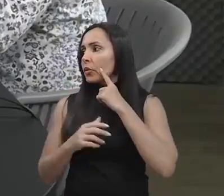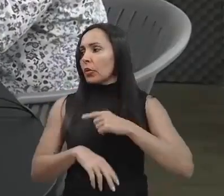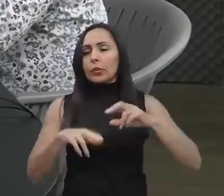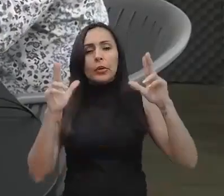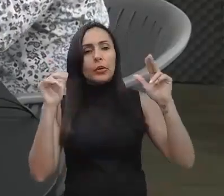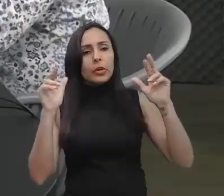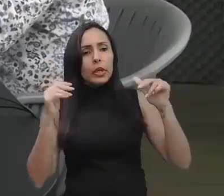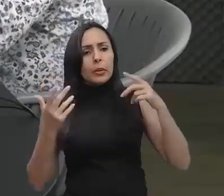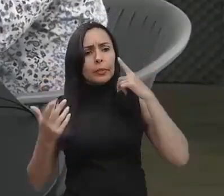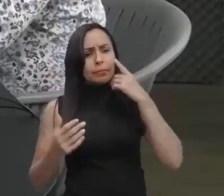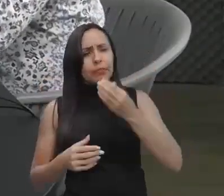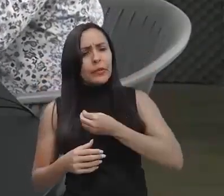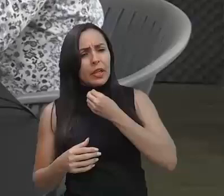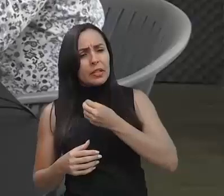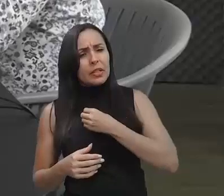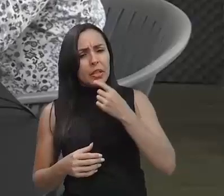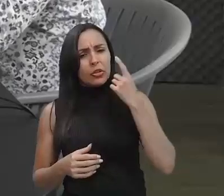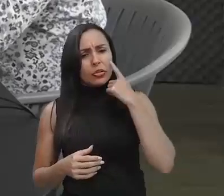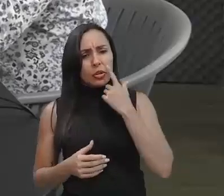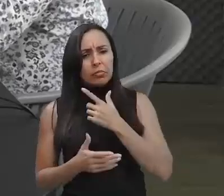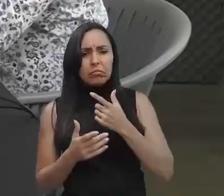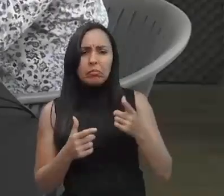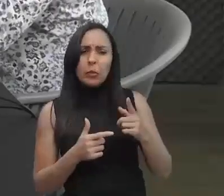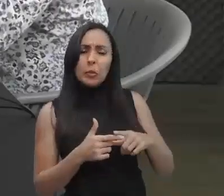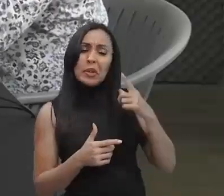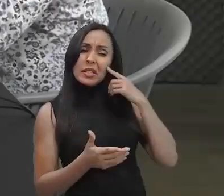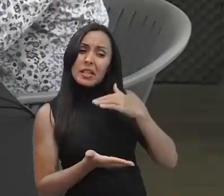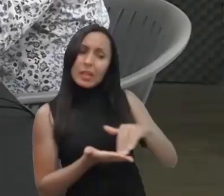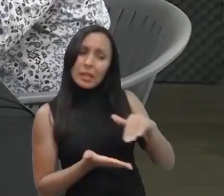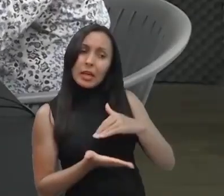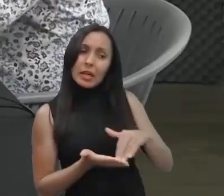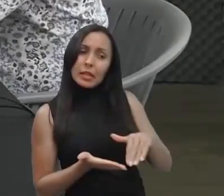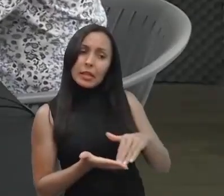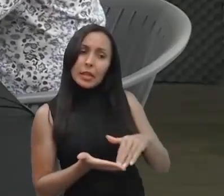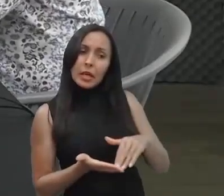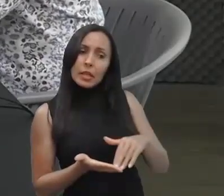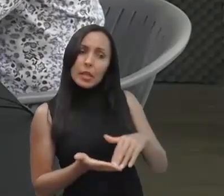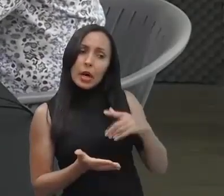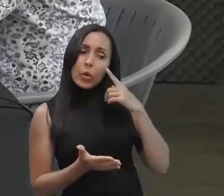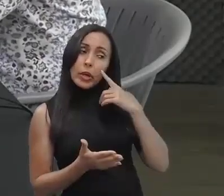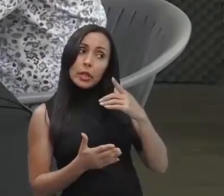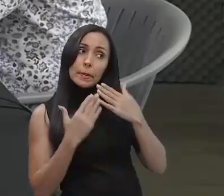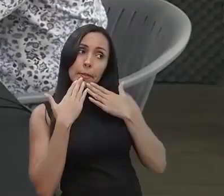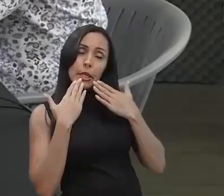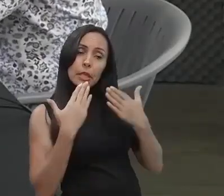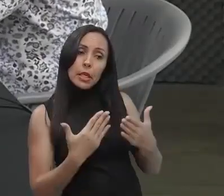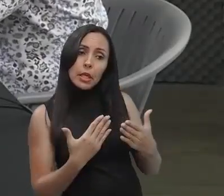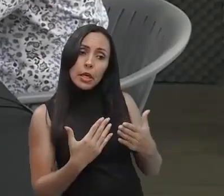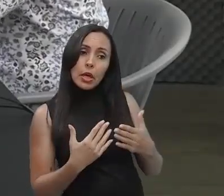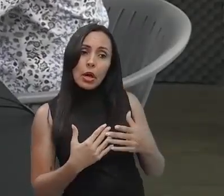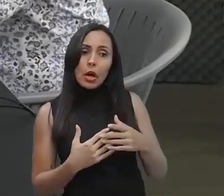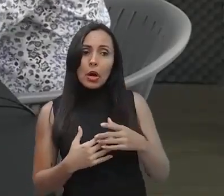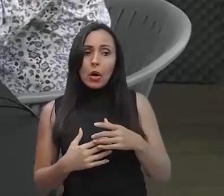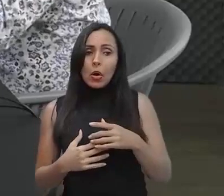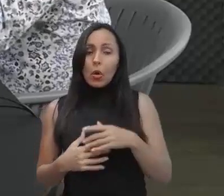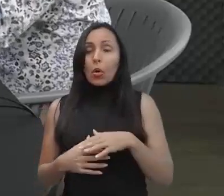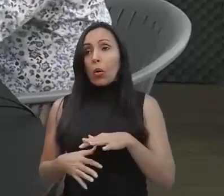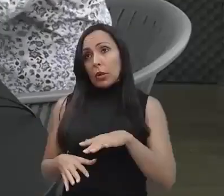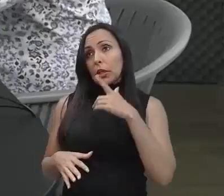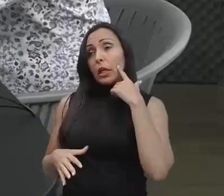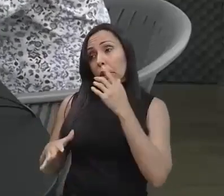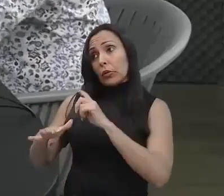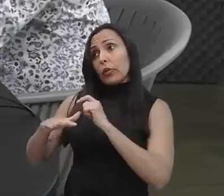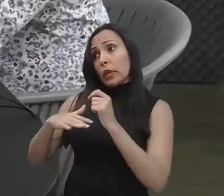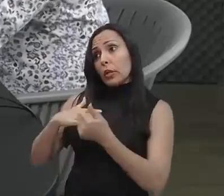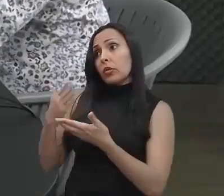existem demandas paraa secretaria no sentido de de alguém te pedir Olha tá eh tá tendo muito fake News aqui vocês